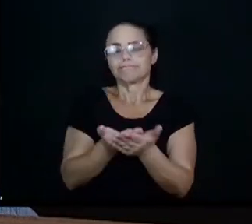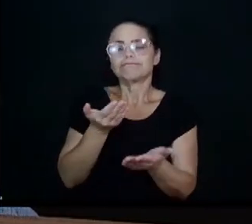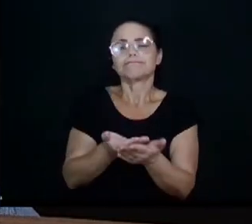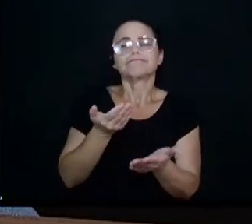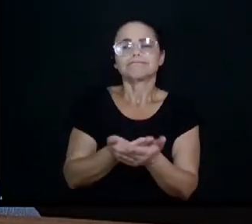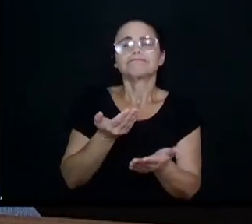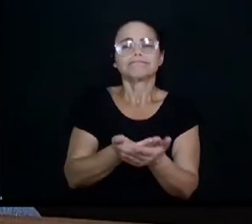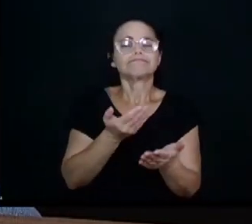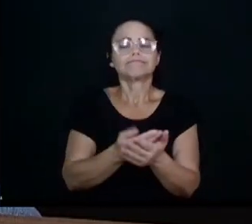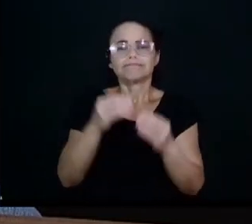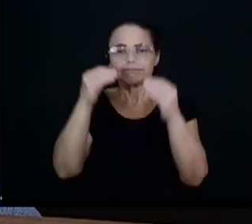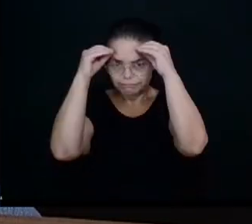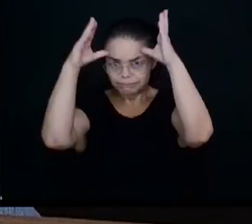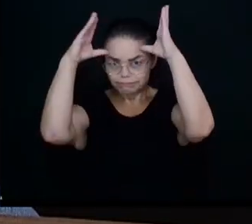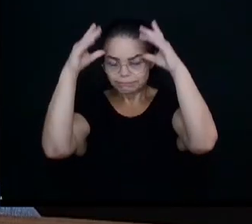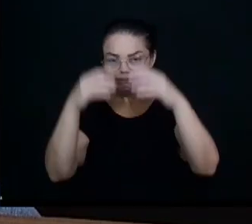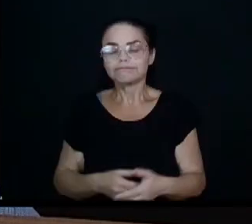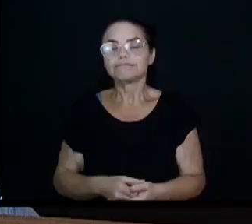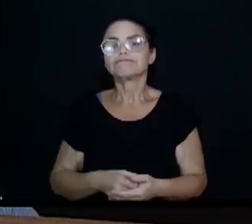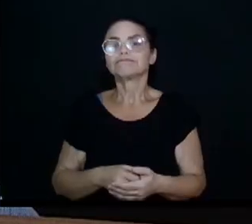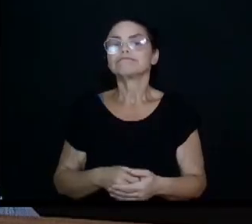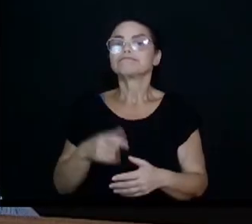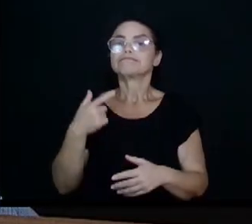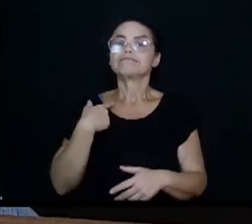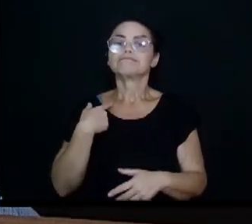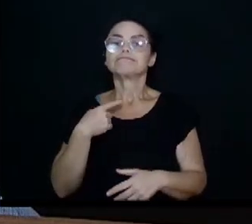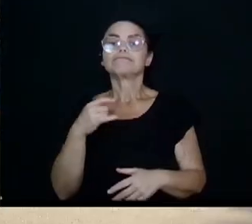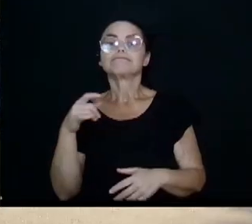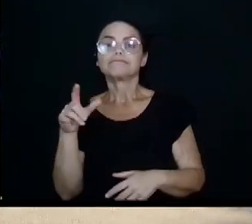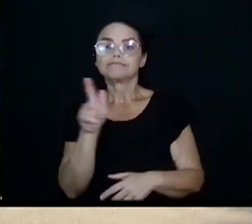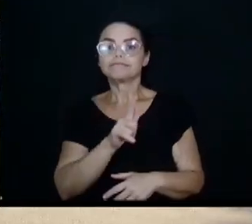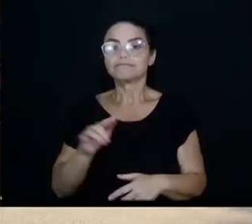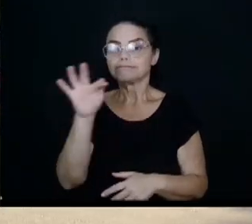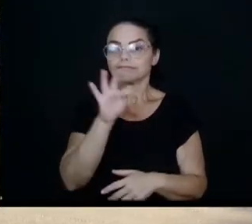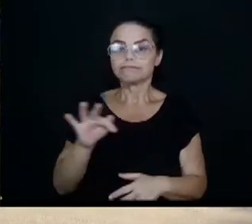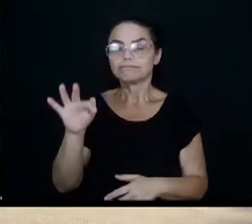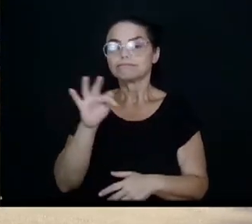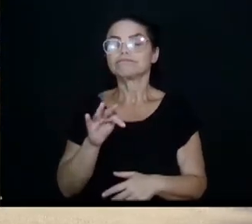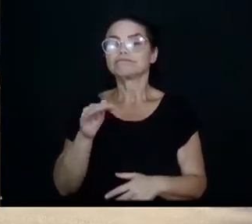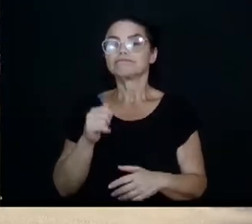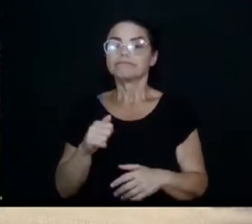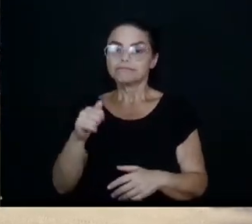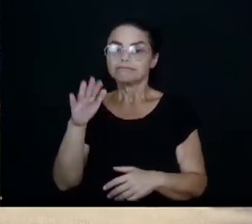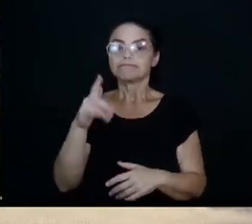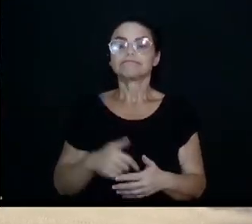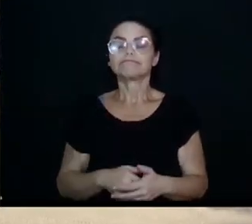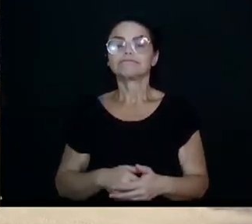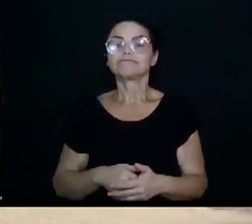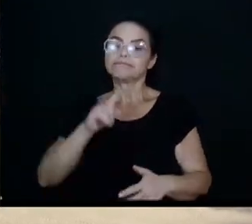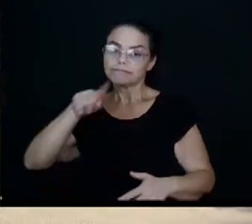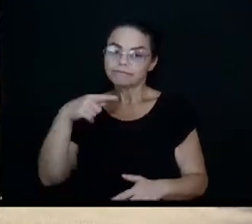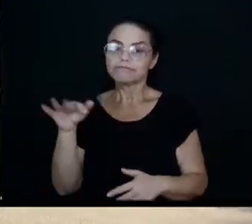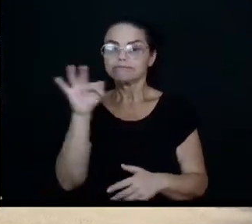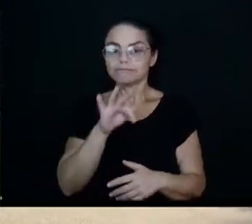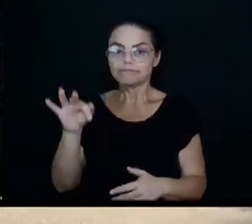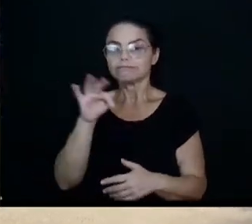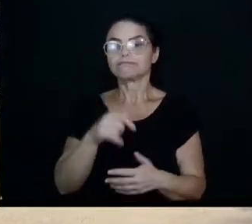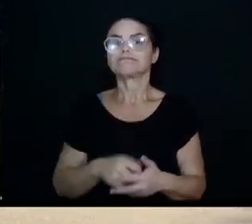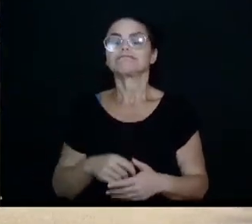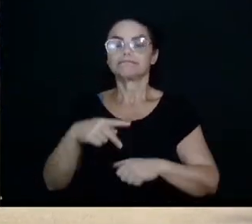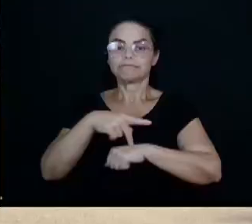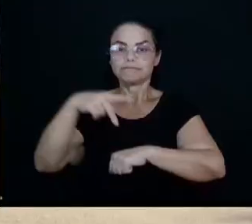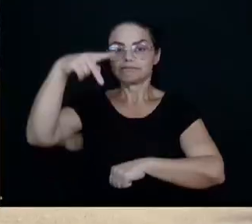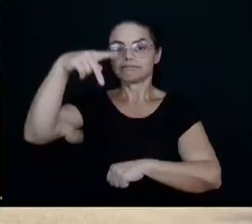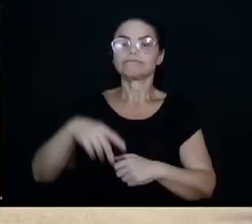capacitando. E a graduação, ela é apenas mais uma etapa. A gente, depois da graduação, tem pós-graduação lato sensu,